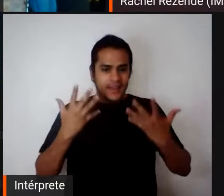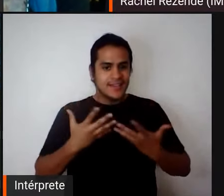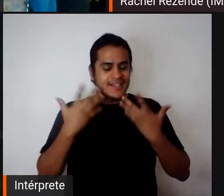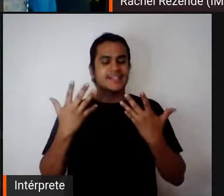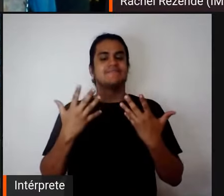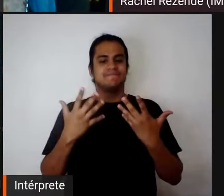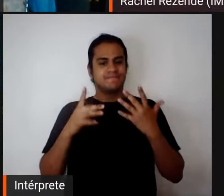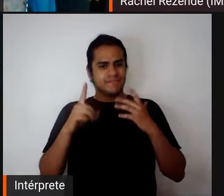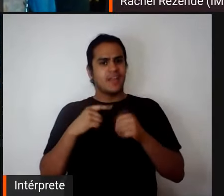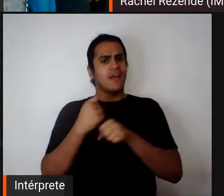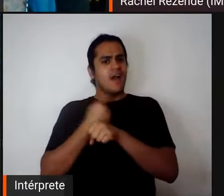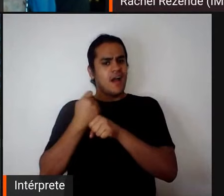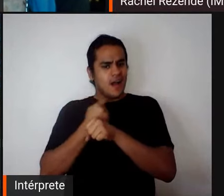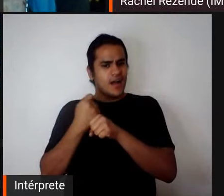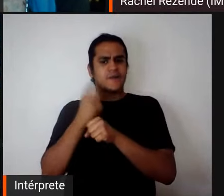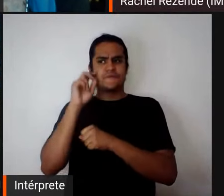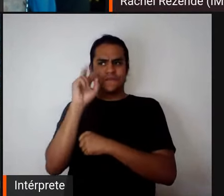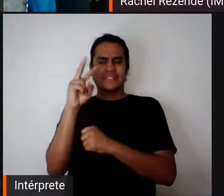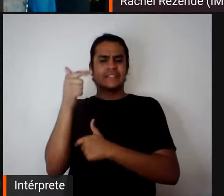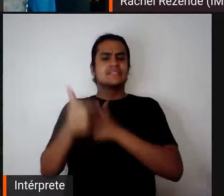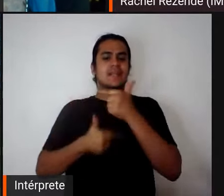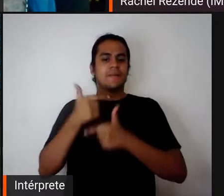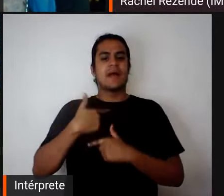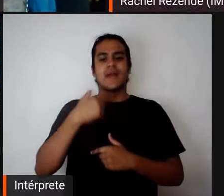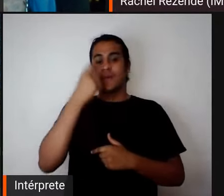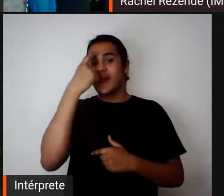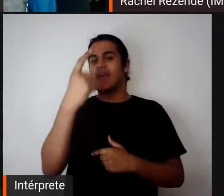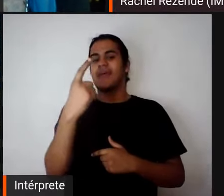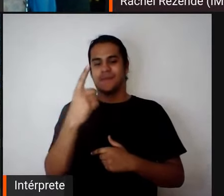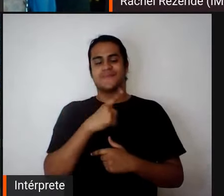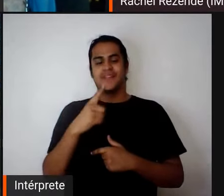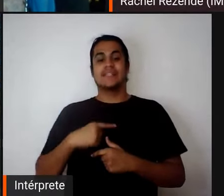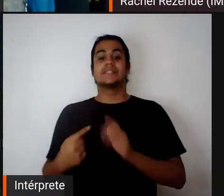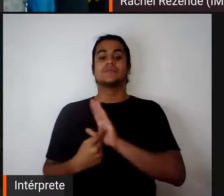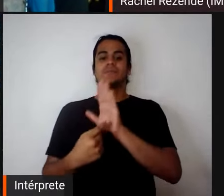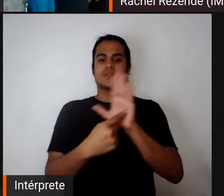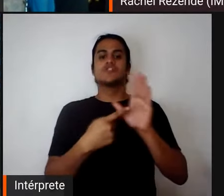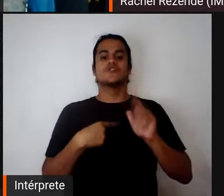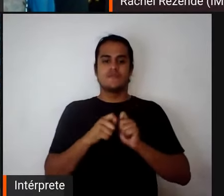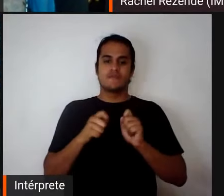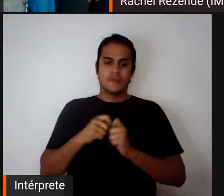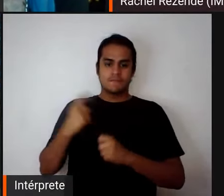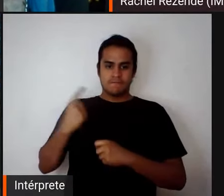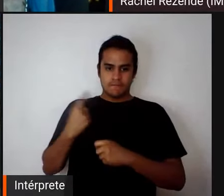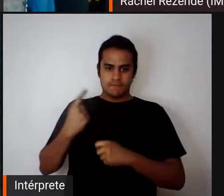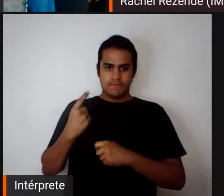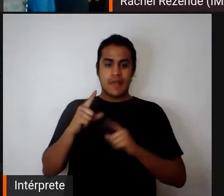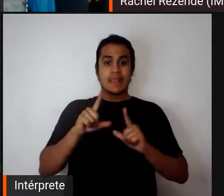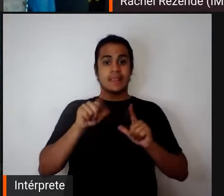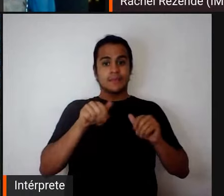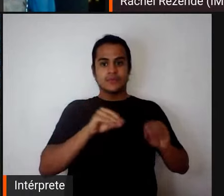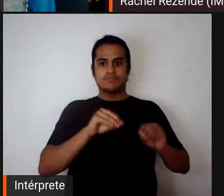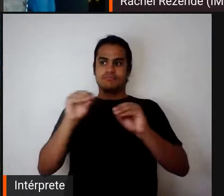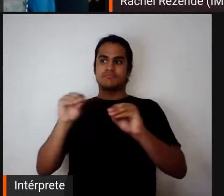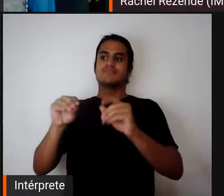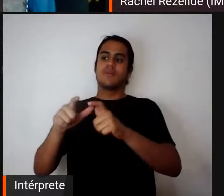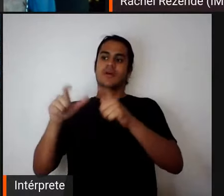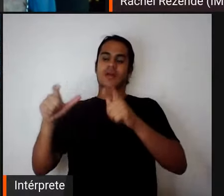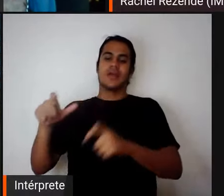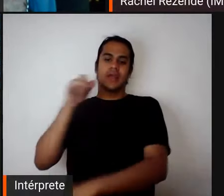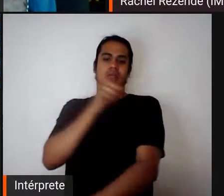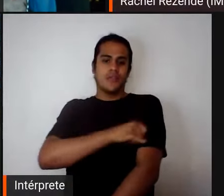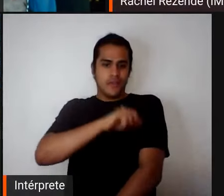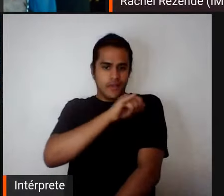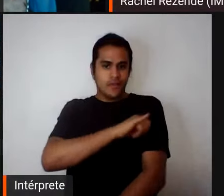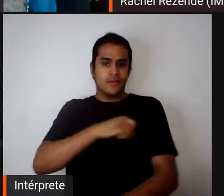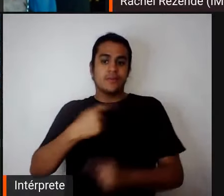anos atrás, a gente fez uma exposição na biblioteca, que depois a gente ampliou, né, lá para o Rio, justamente sobre essa parte da sua